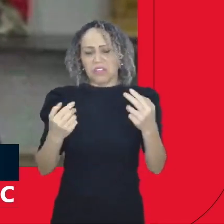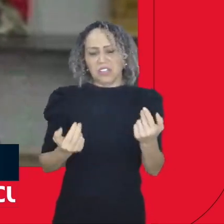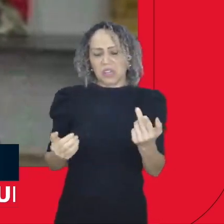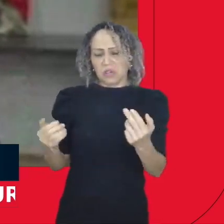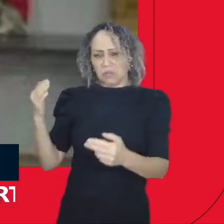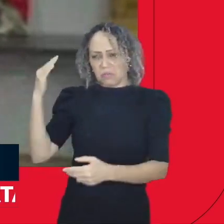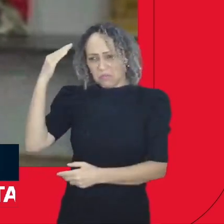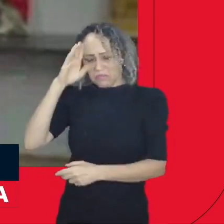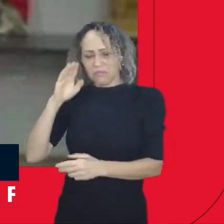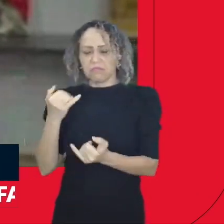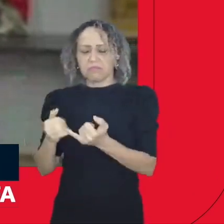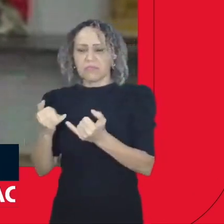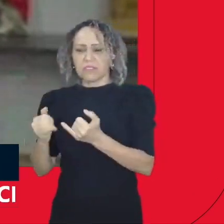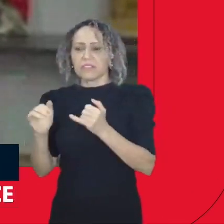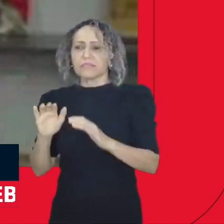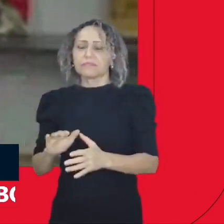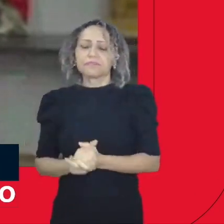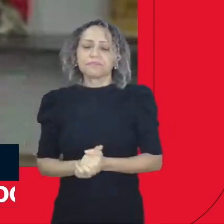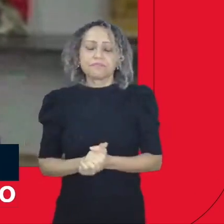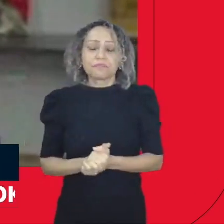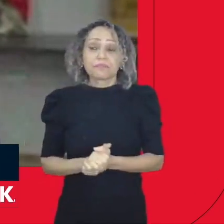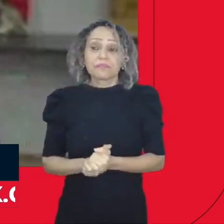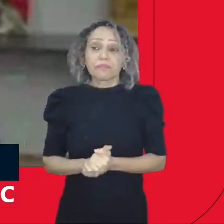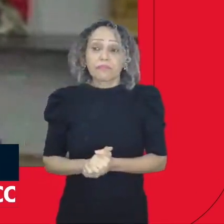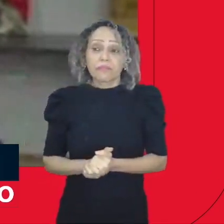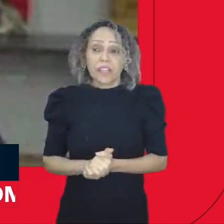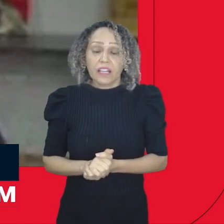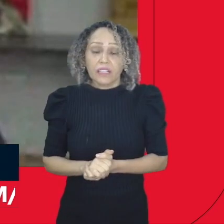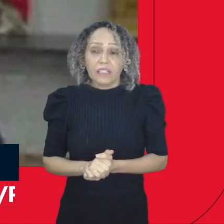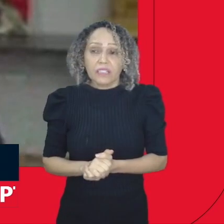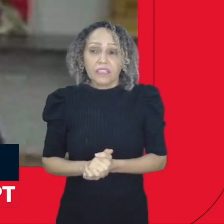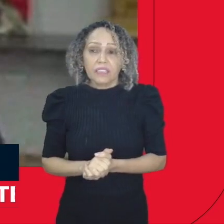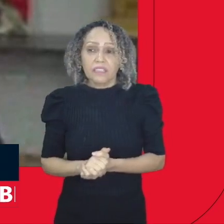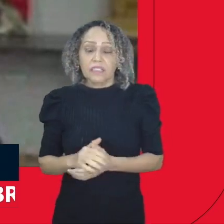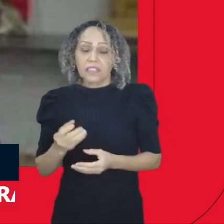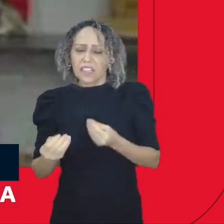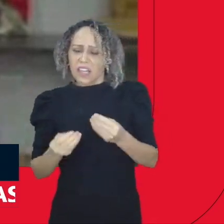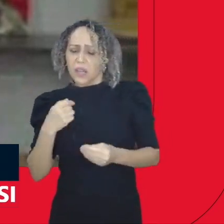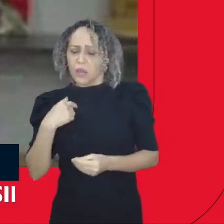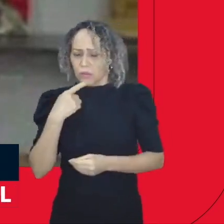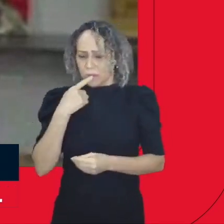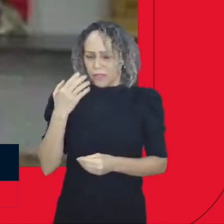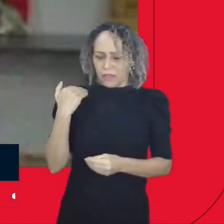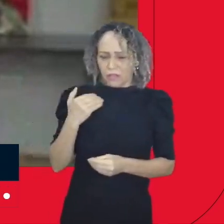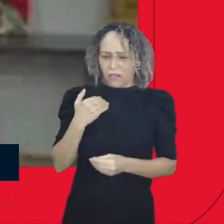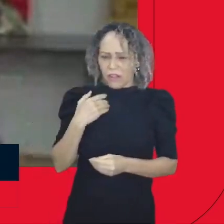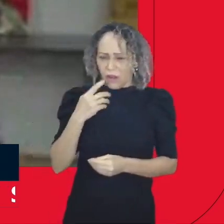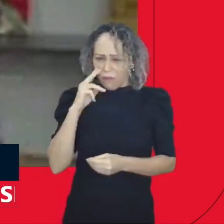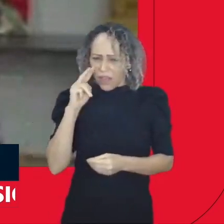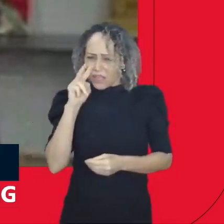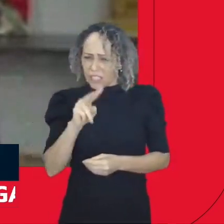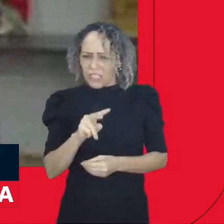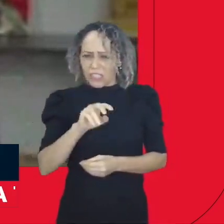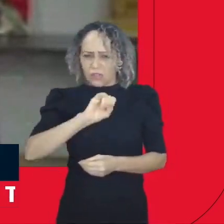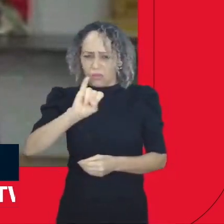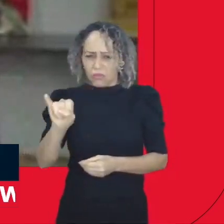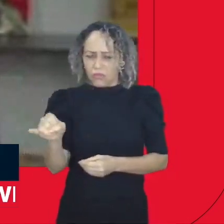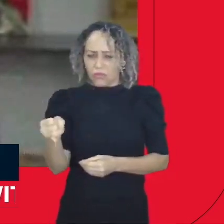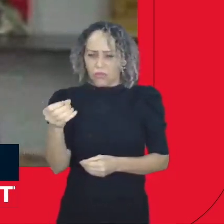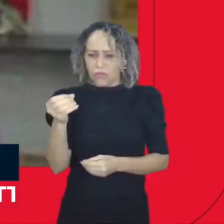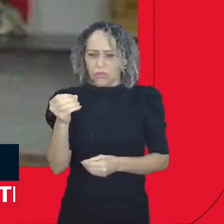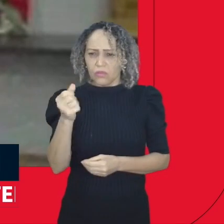sou do Cabo da Enxada, como eu digo aqui. Estava escutando e assistindo o João Paulo Rodrigues falando. Foi o MST, viu, Amanda? Foi